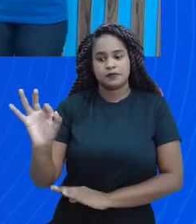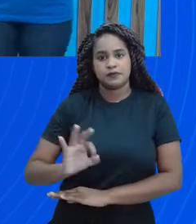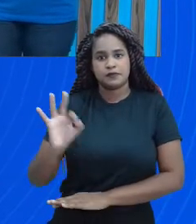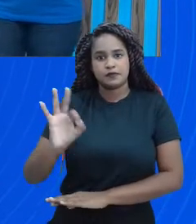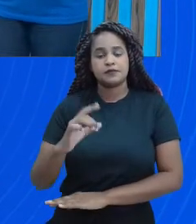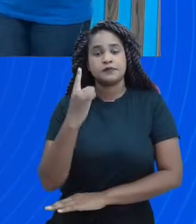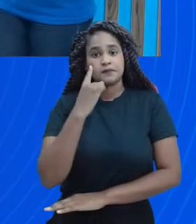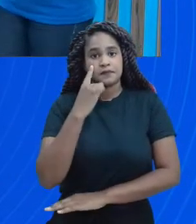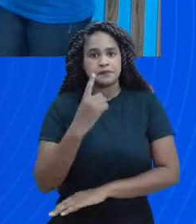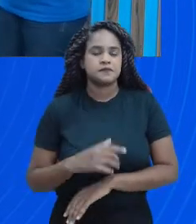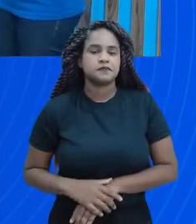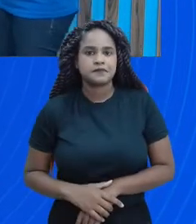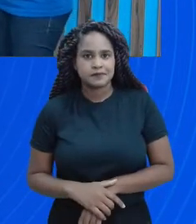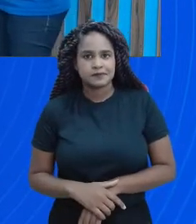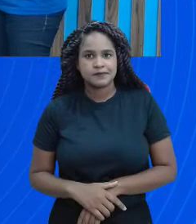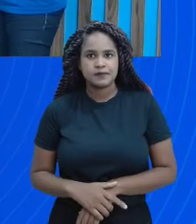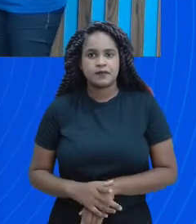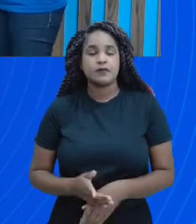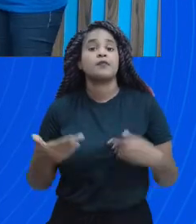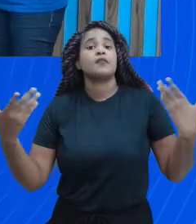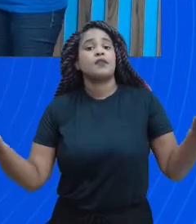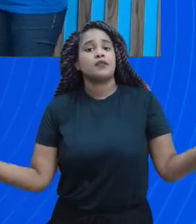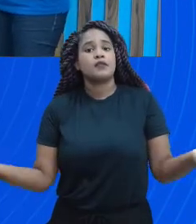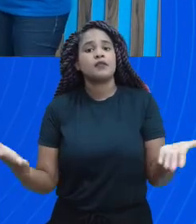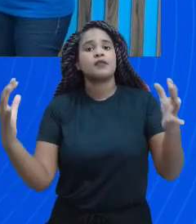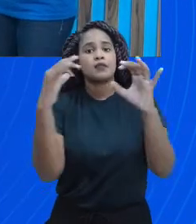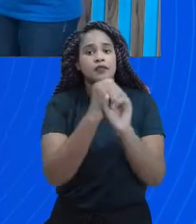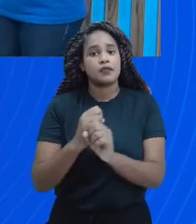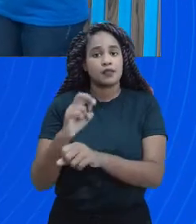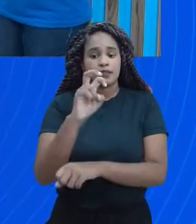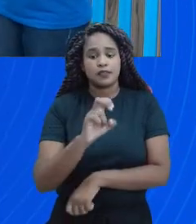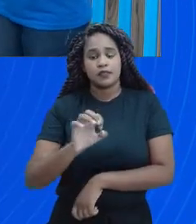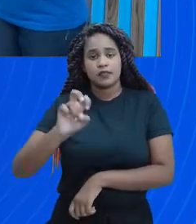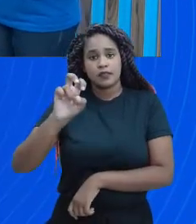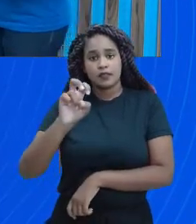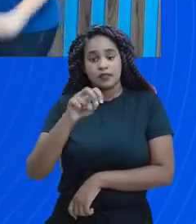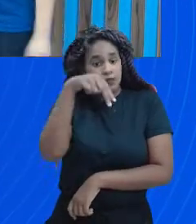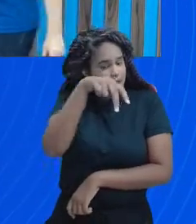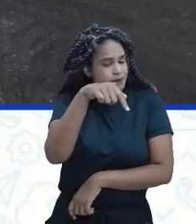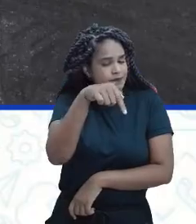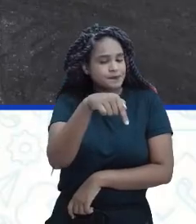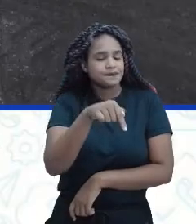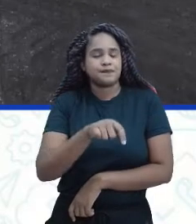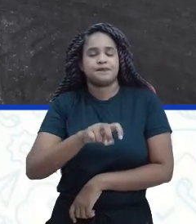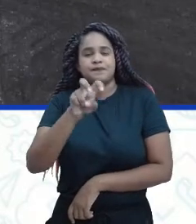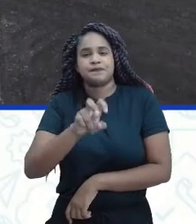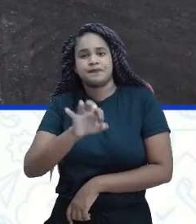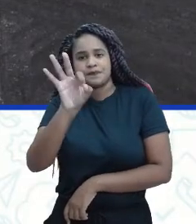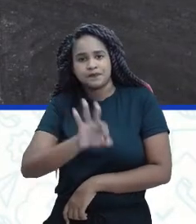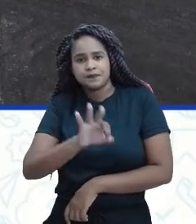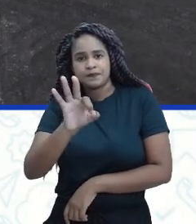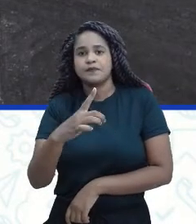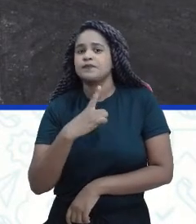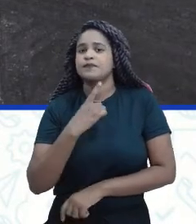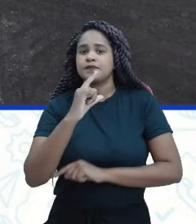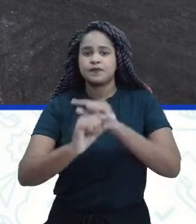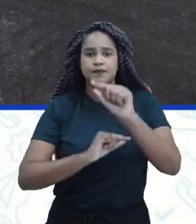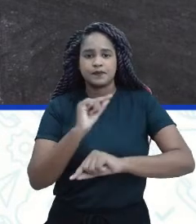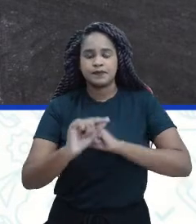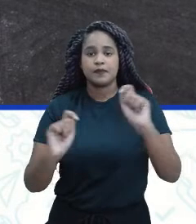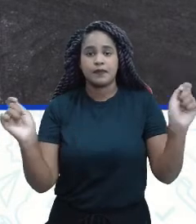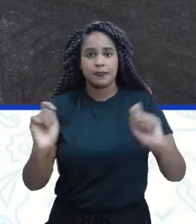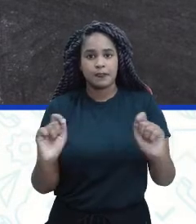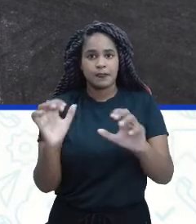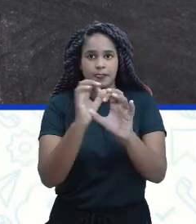Então, vê, nesse sentido agora de calcular 75%, o que a gente tem, né? A gente tem que eu posso calcular